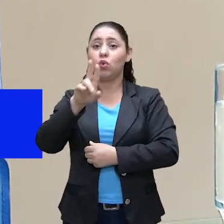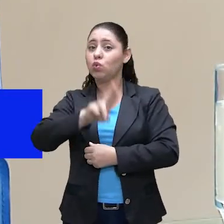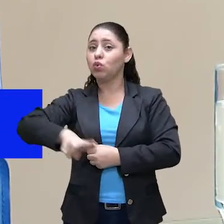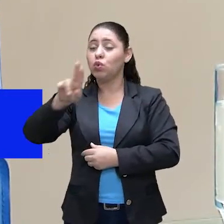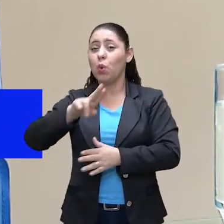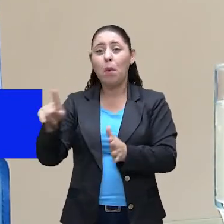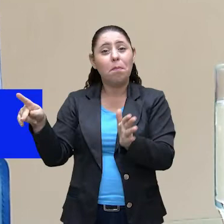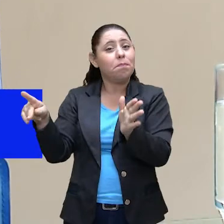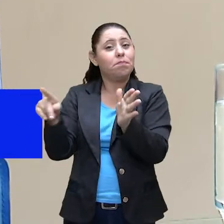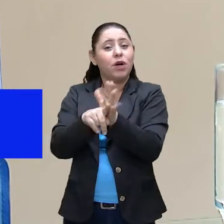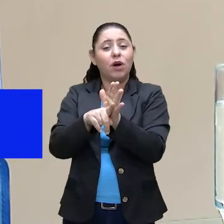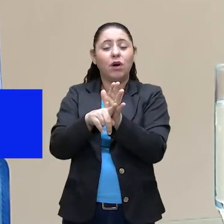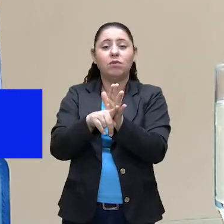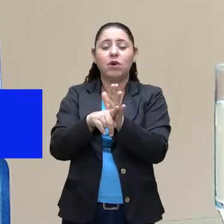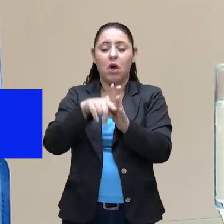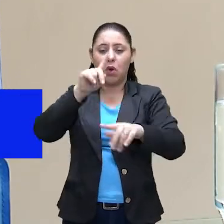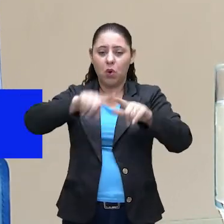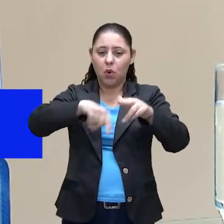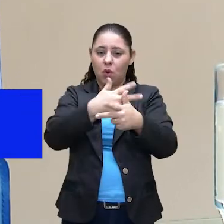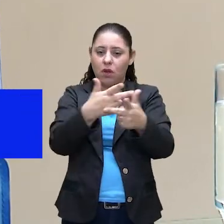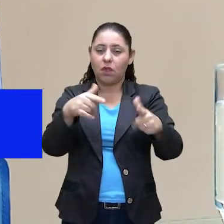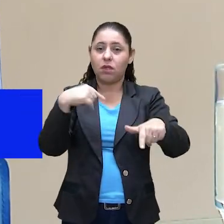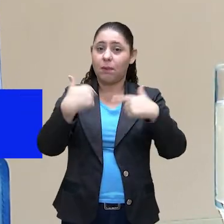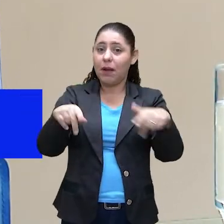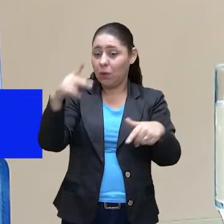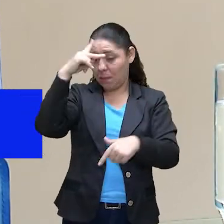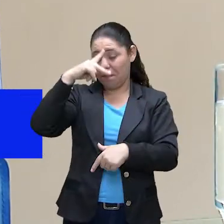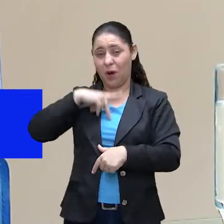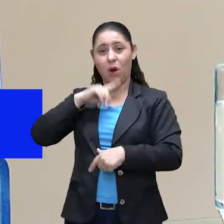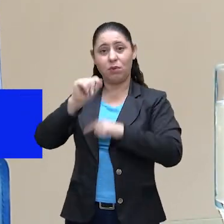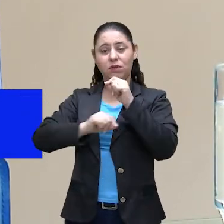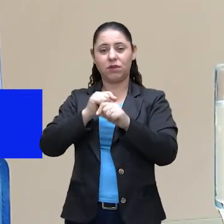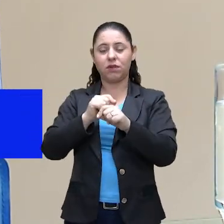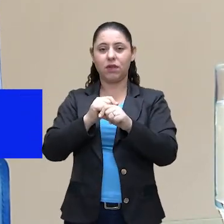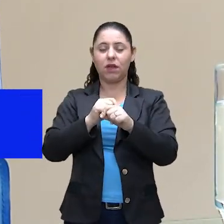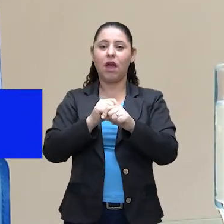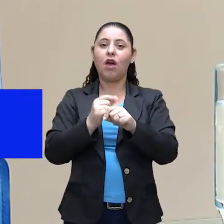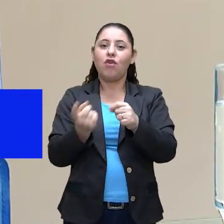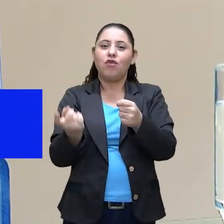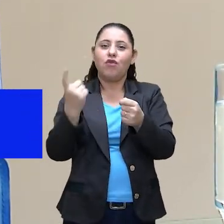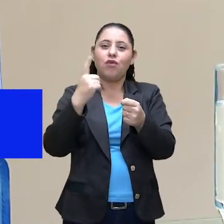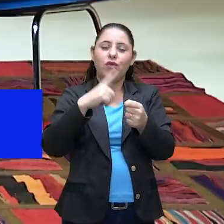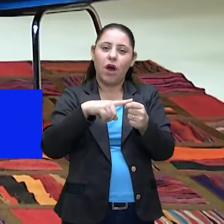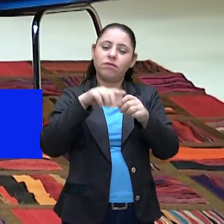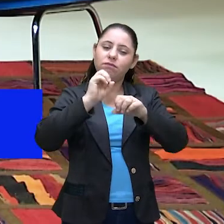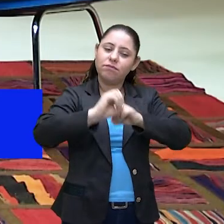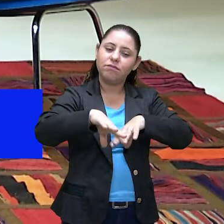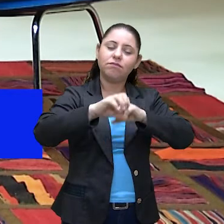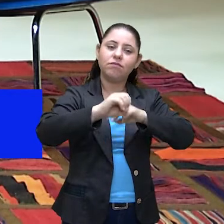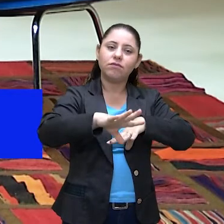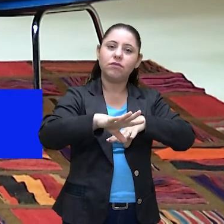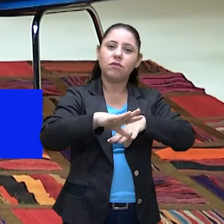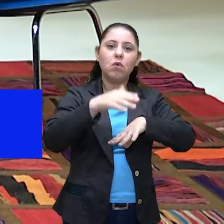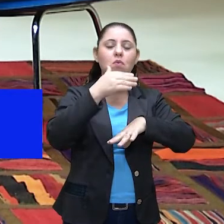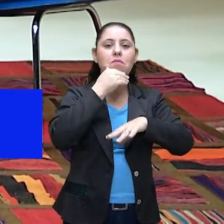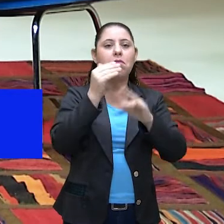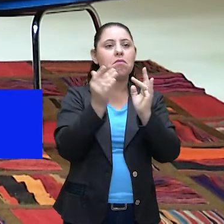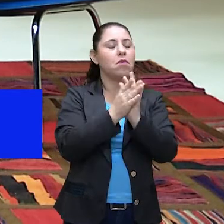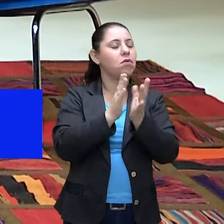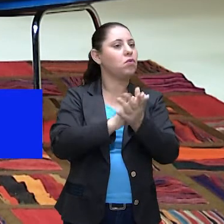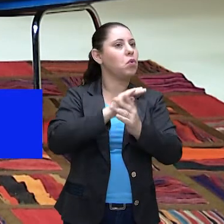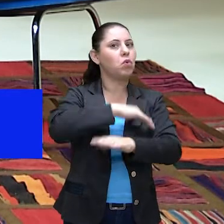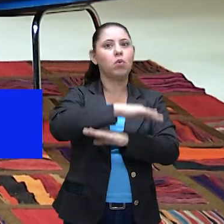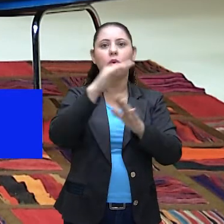ela utilizou o próprio material de trabalho seu na reabilitação do marido. E o marido